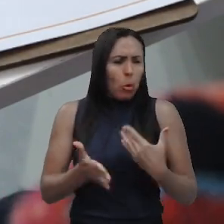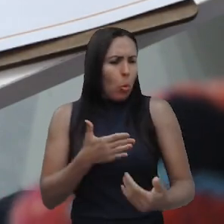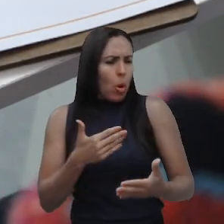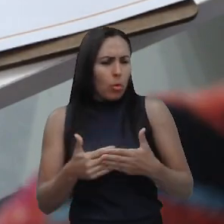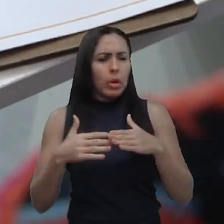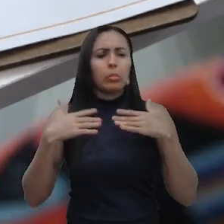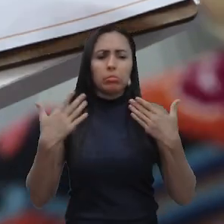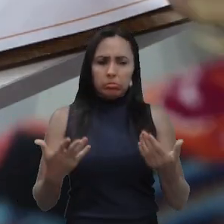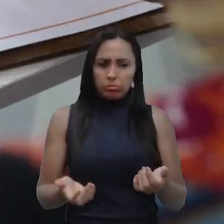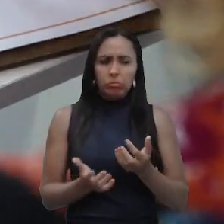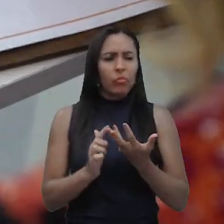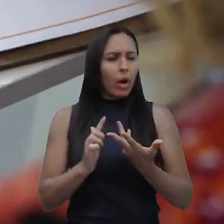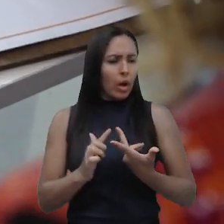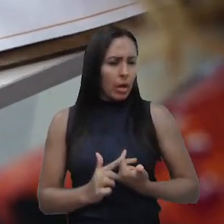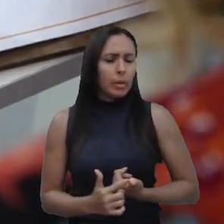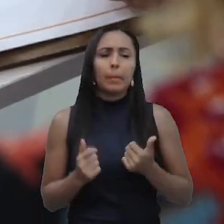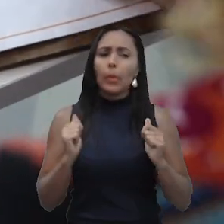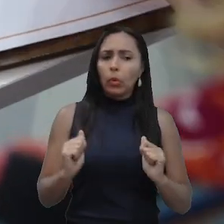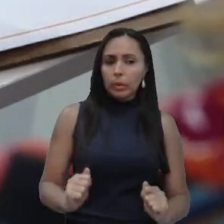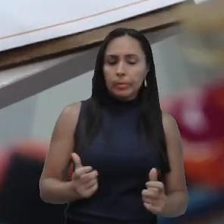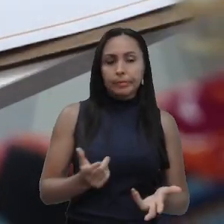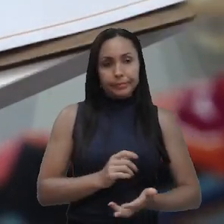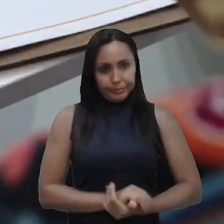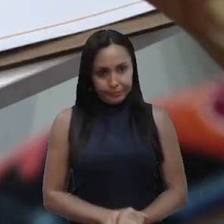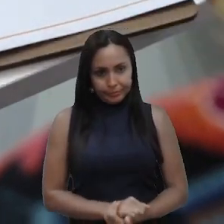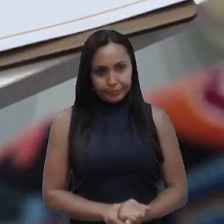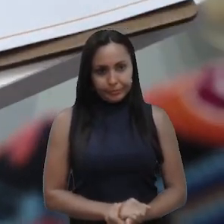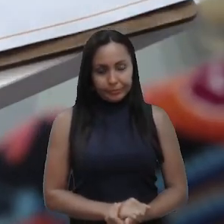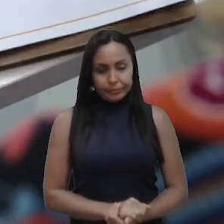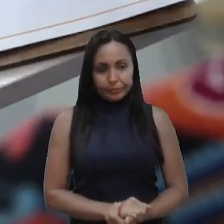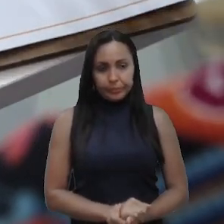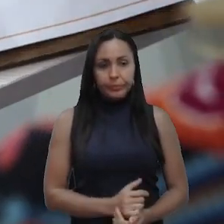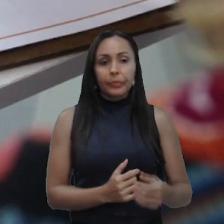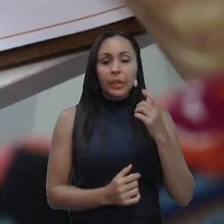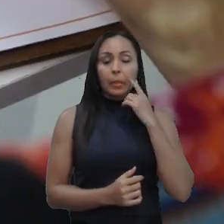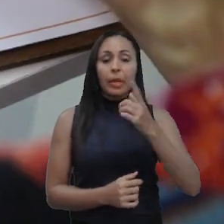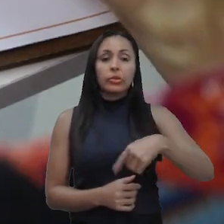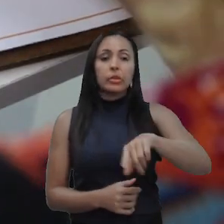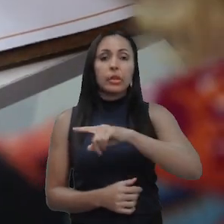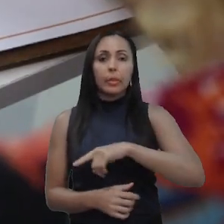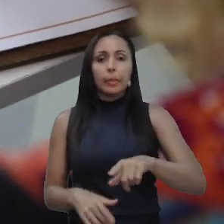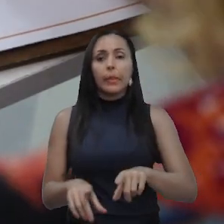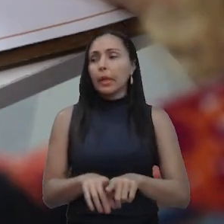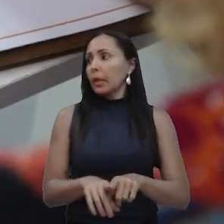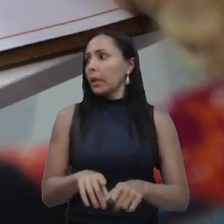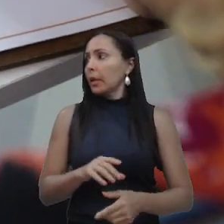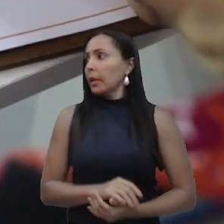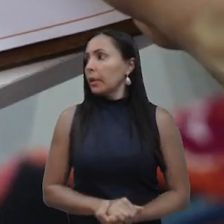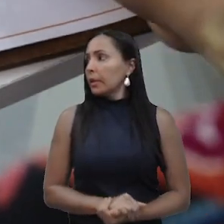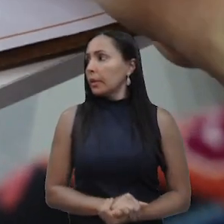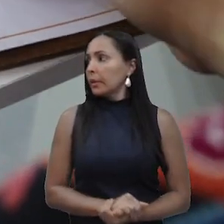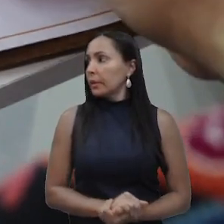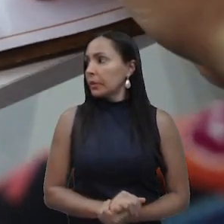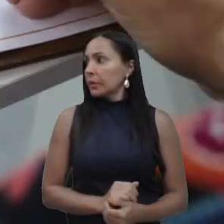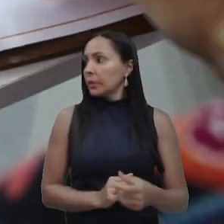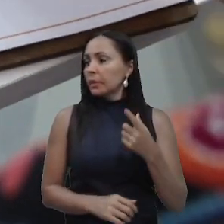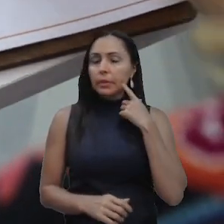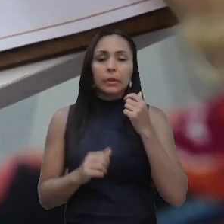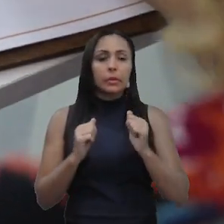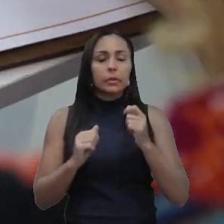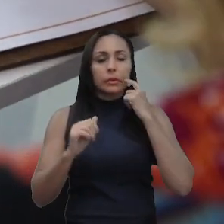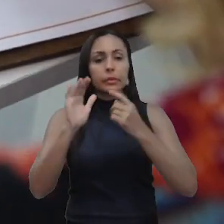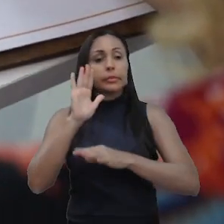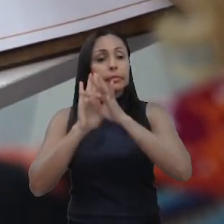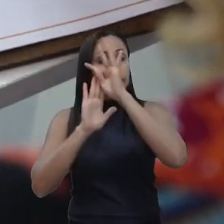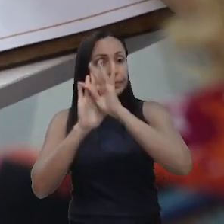forem necessárias. Mas aí nesse grid de coluna, a mesma situação passa. A gente pode colocar texto, a